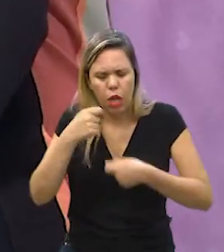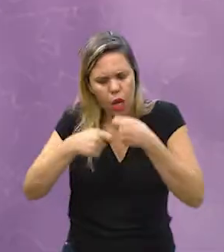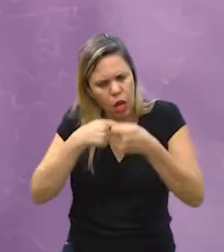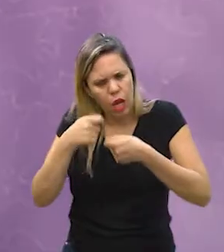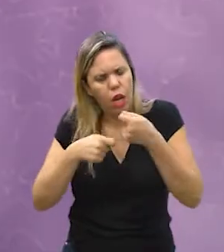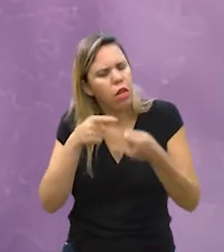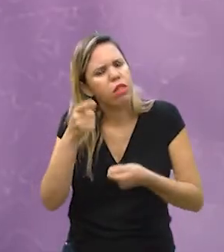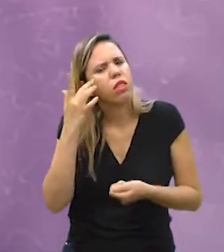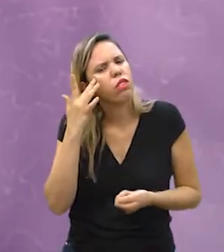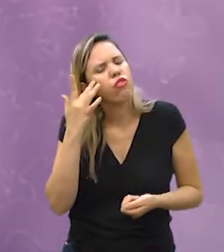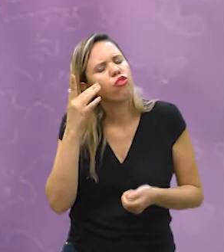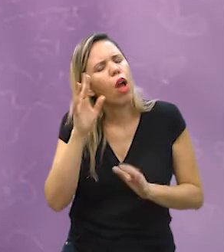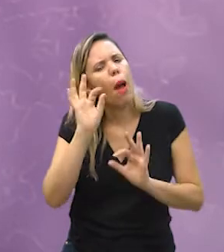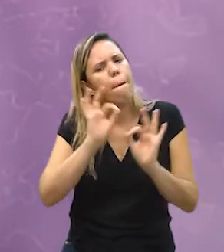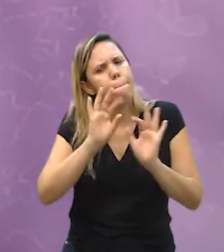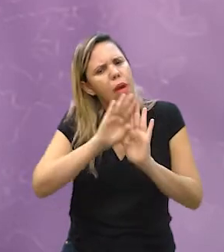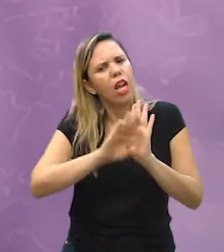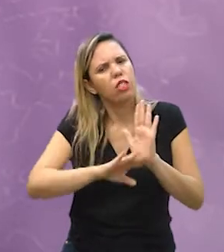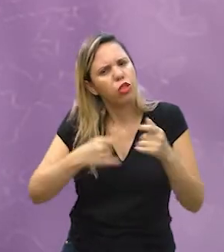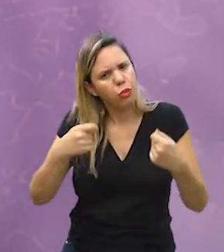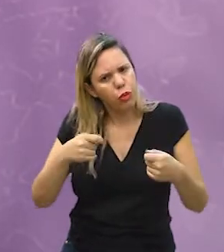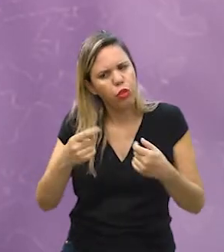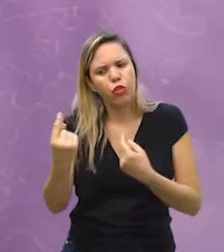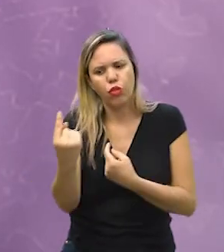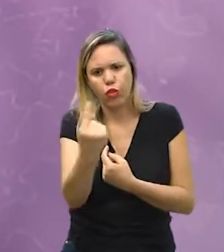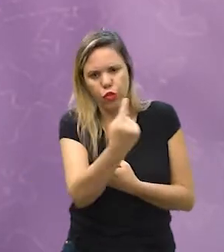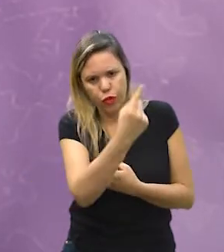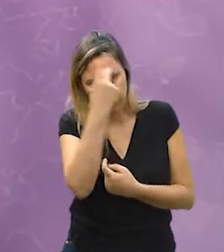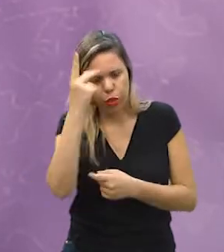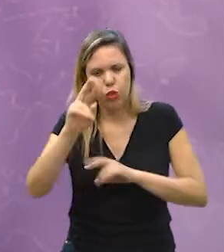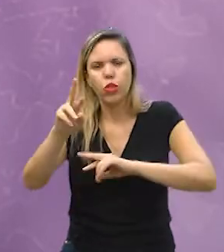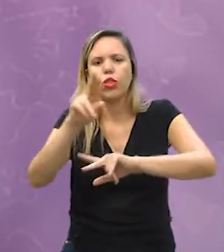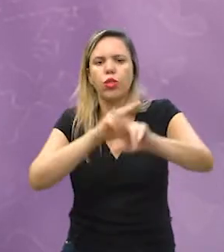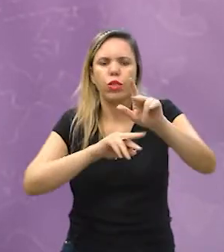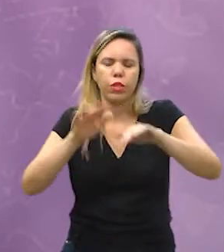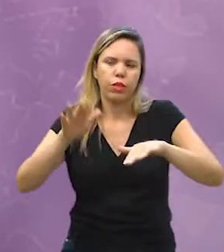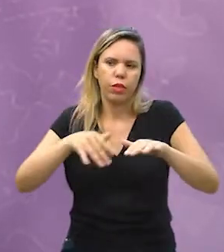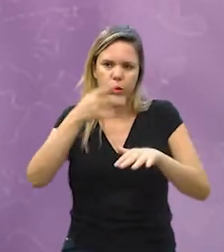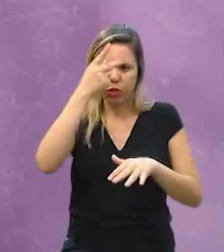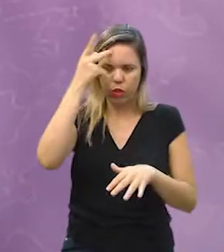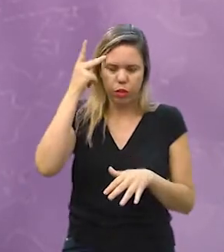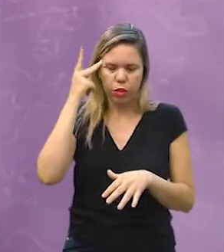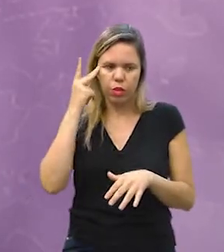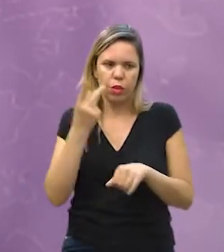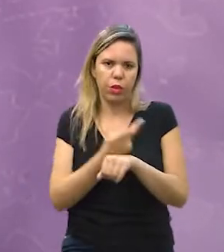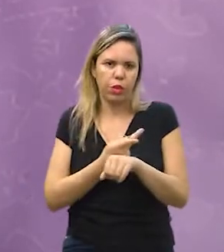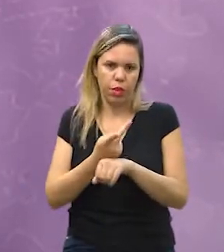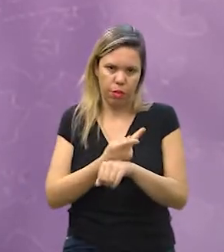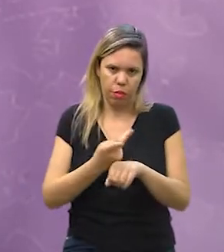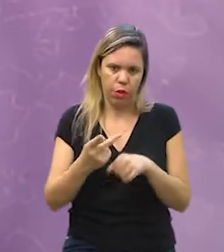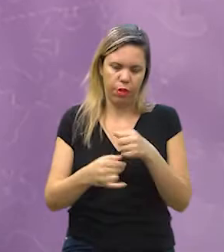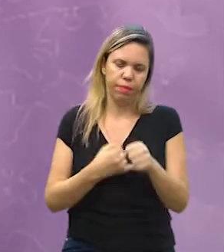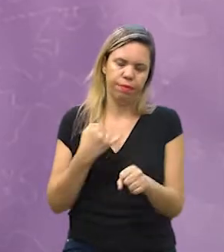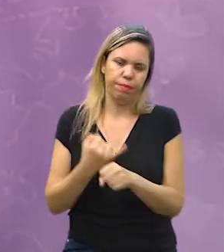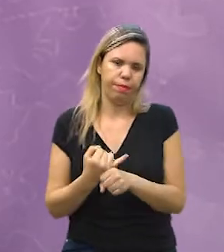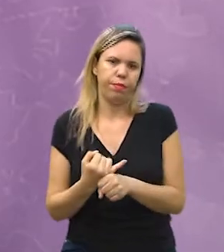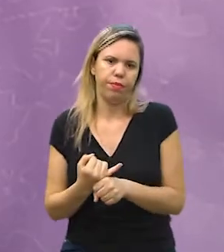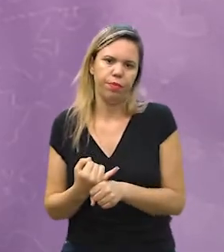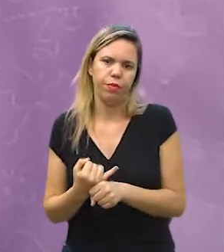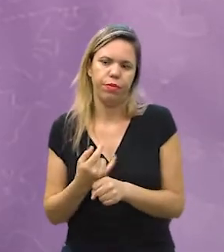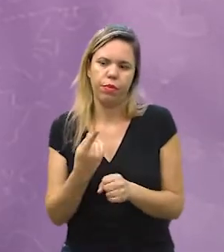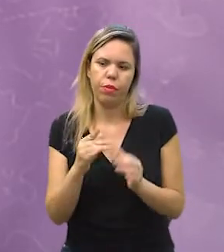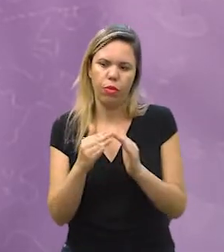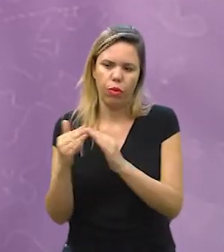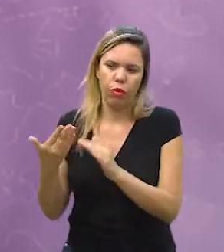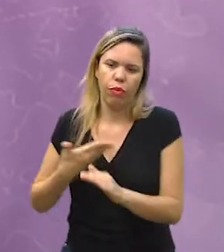alimentação, doutora, deve ser planejada também individual, né? Porque às vezes as pessoas acabam procurando na internet, pega do